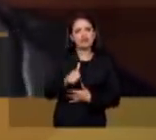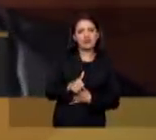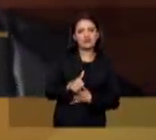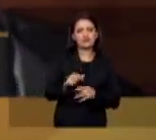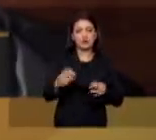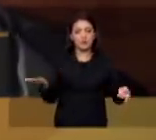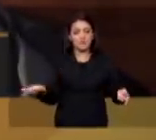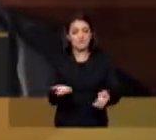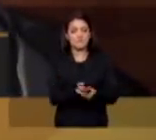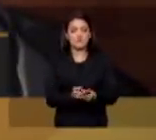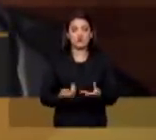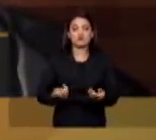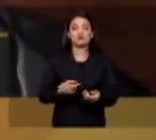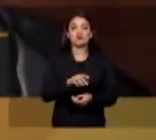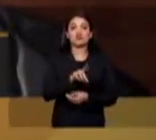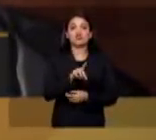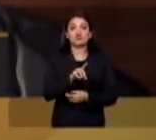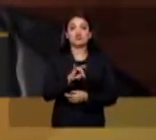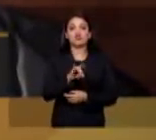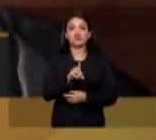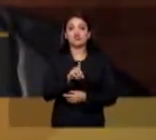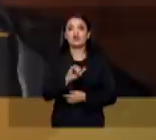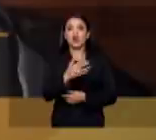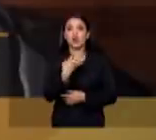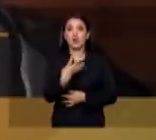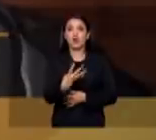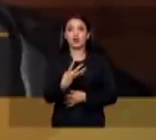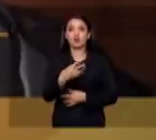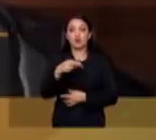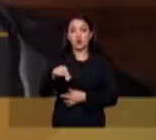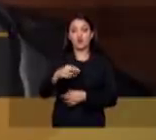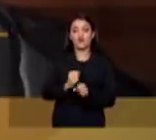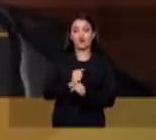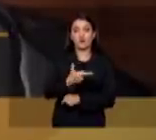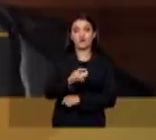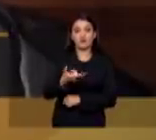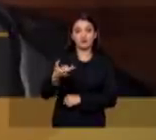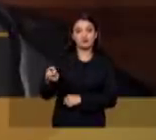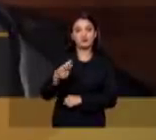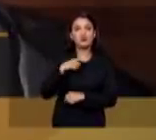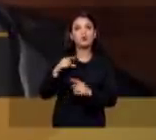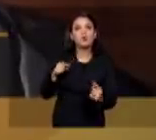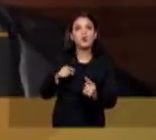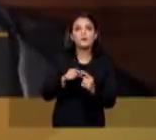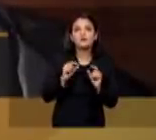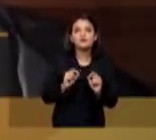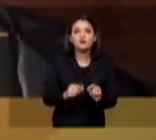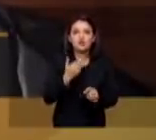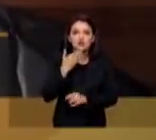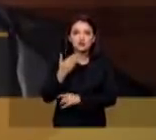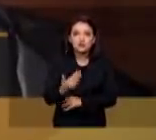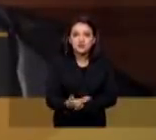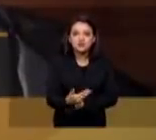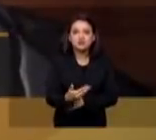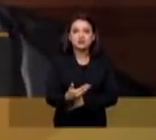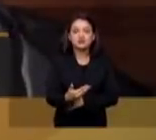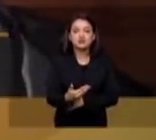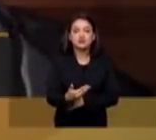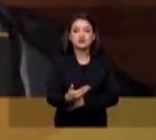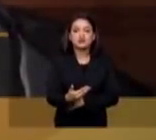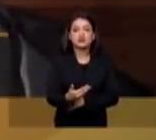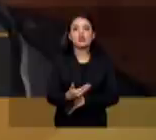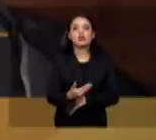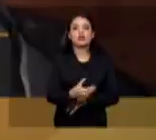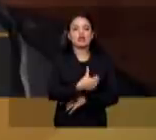foi ajuizada em 4 de novembro de 2020, tendo a pretensão de declaração da incompetência do juízo